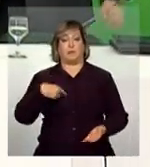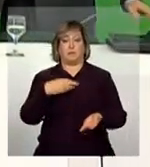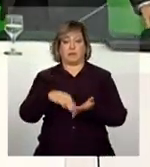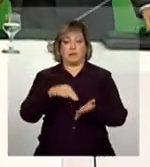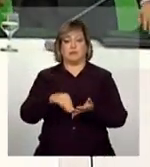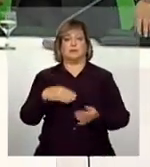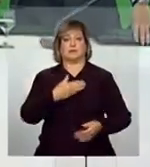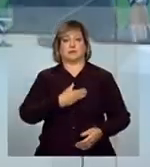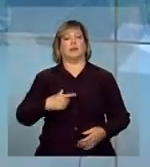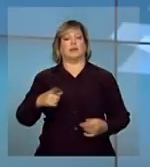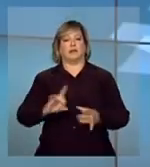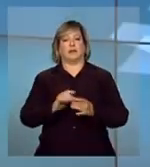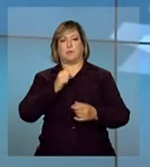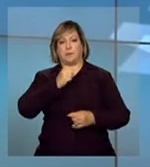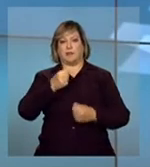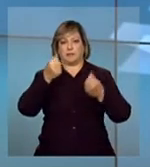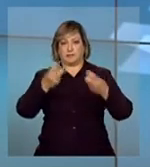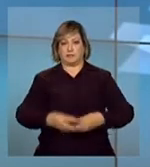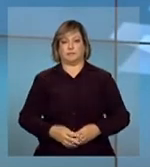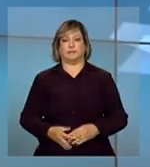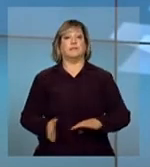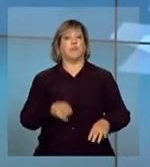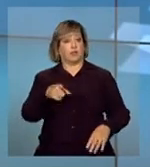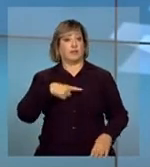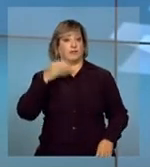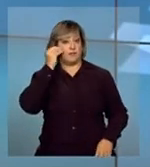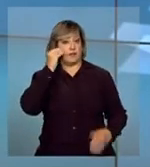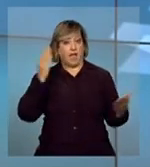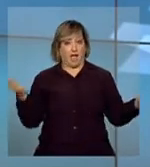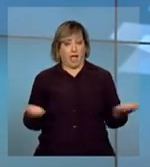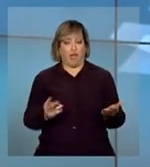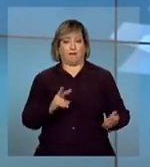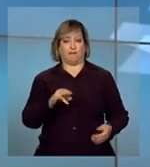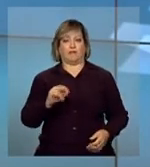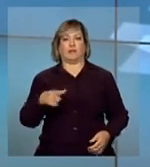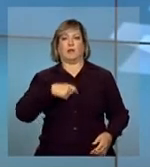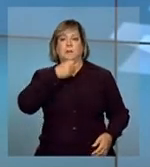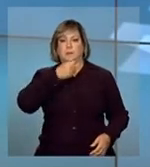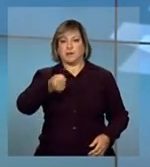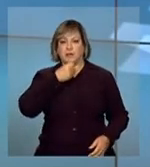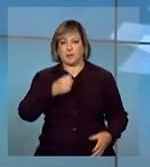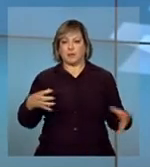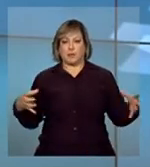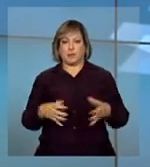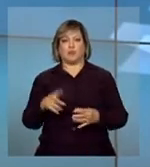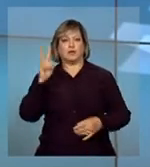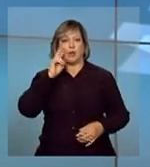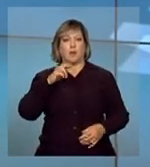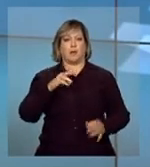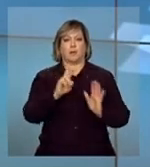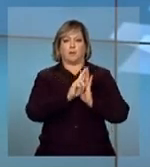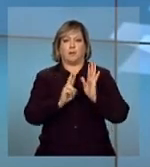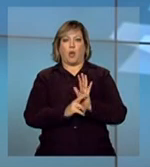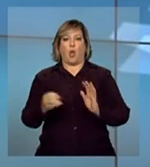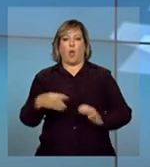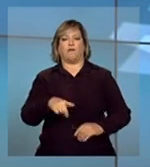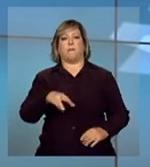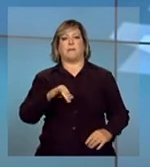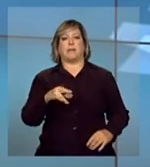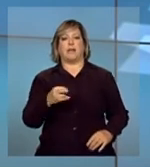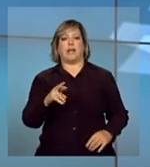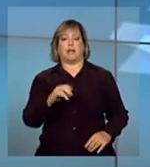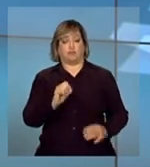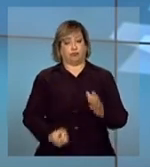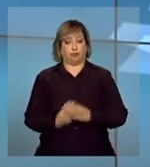estarão à disposição para mais. Você assistiu ao vivo a entrevista coletiva sobre o marco regulatório da mineração que